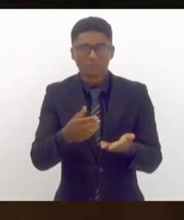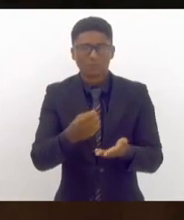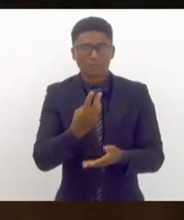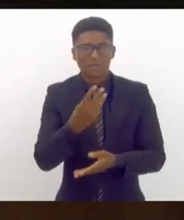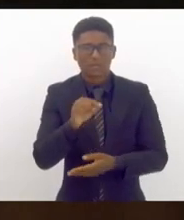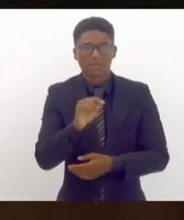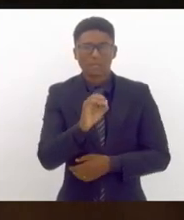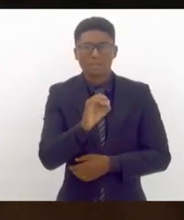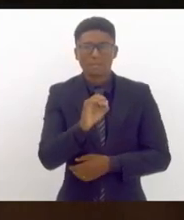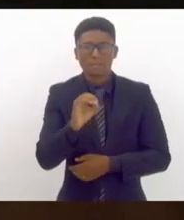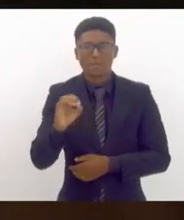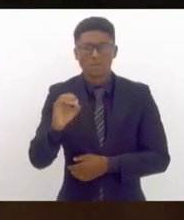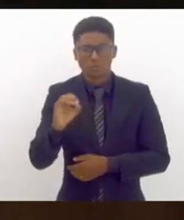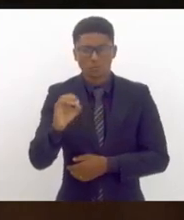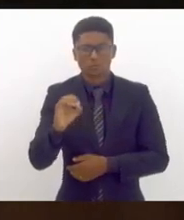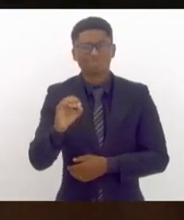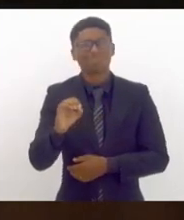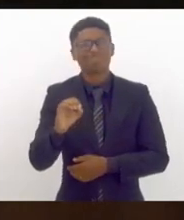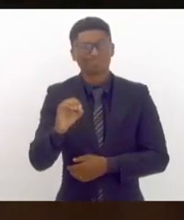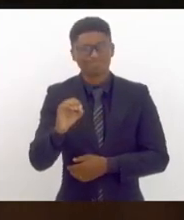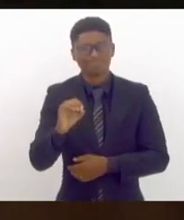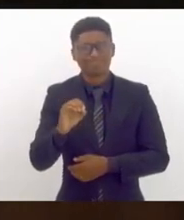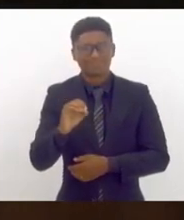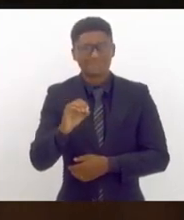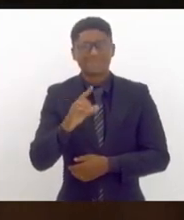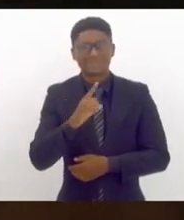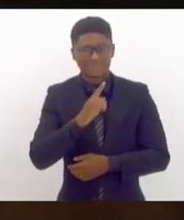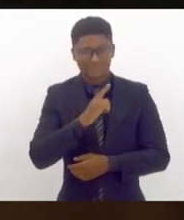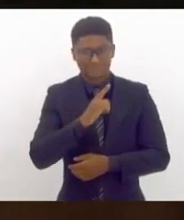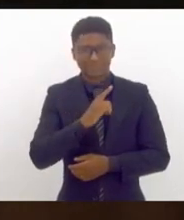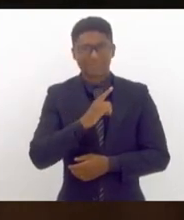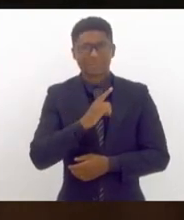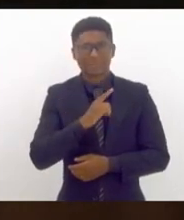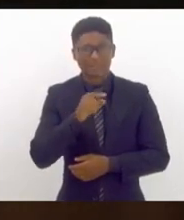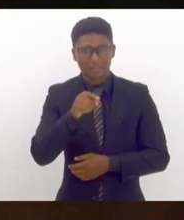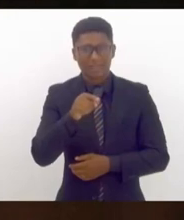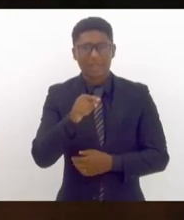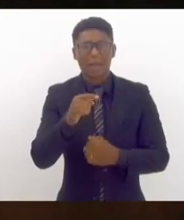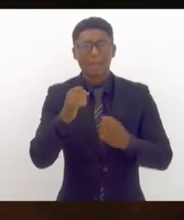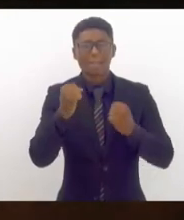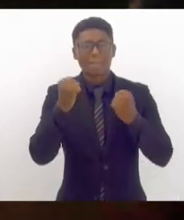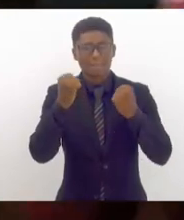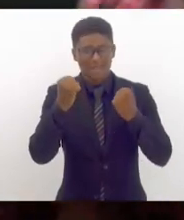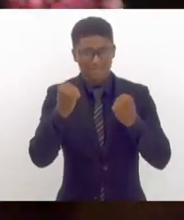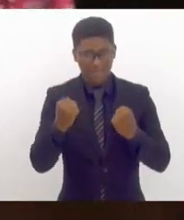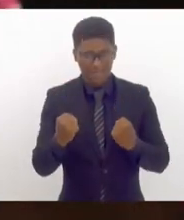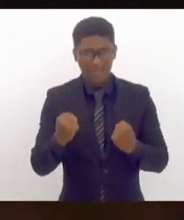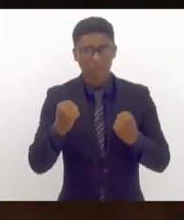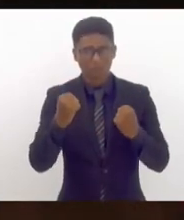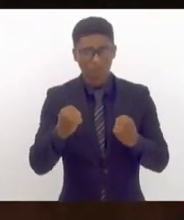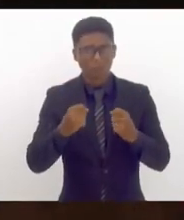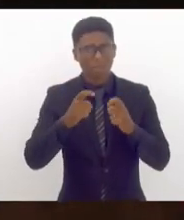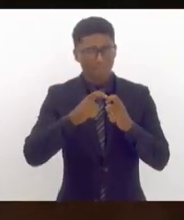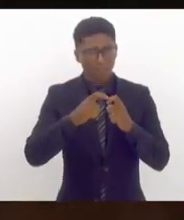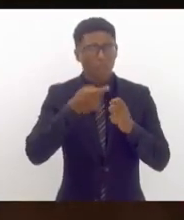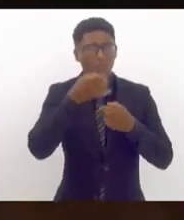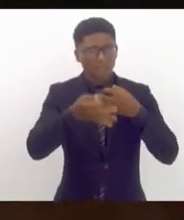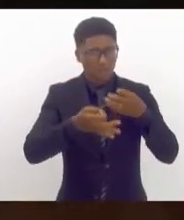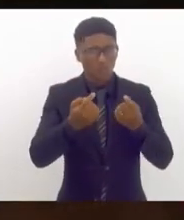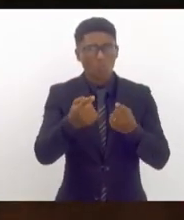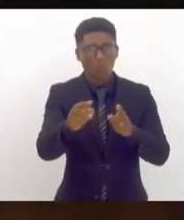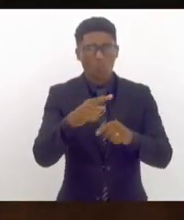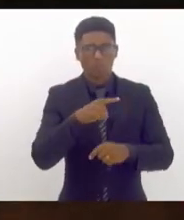delas existem contraindicações pesadas, tão quanto dos descongestionantes nasais. E a minha